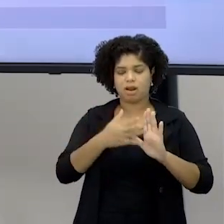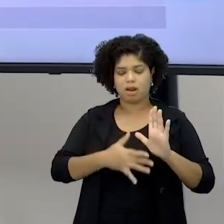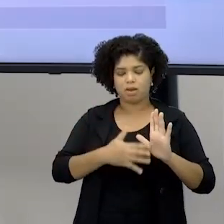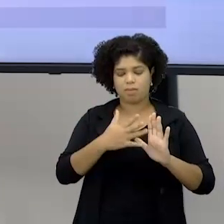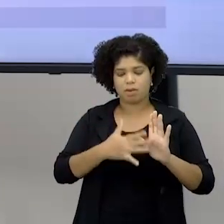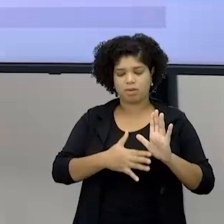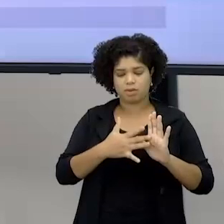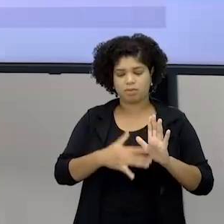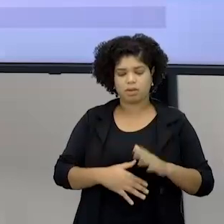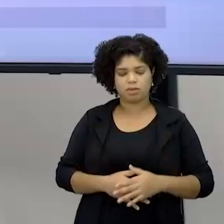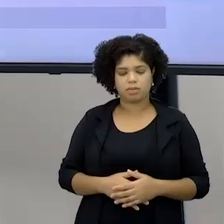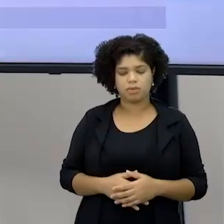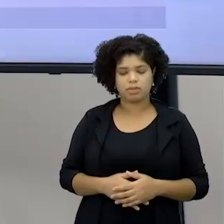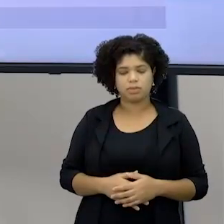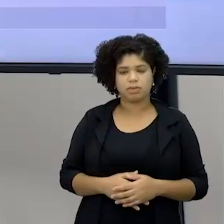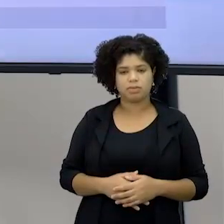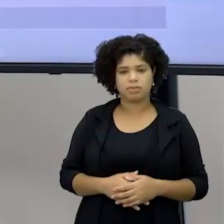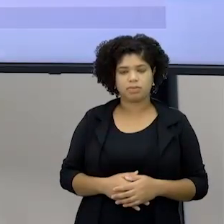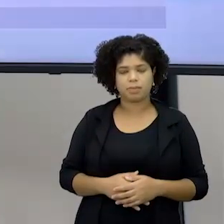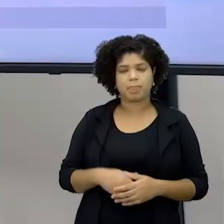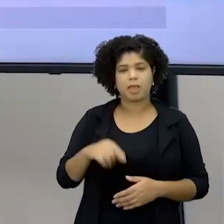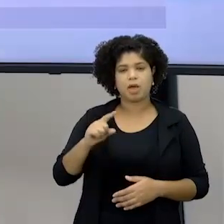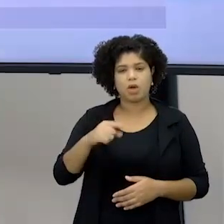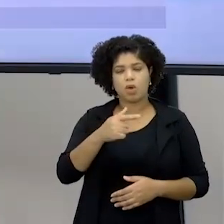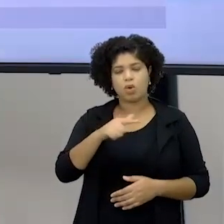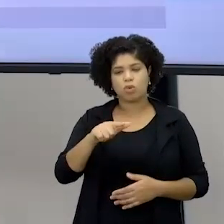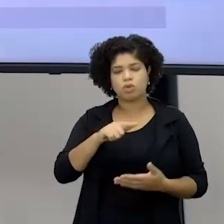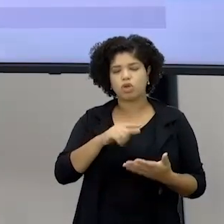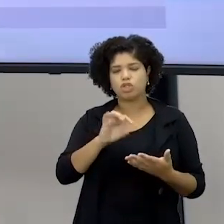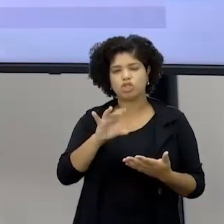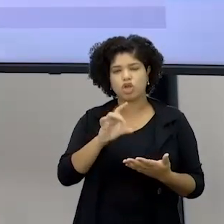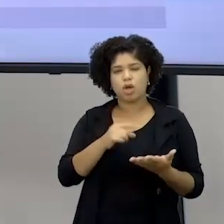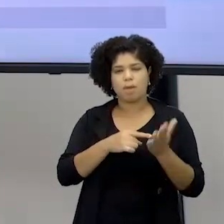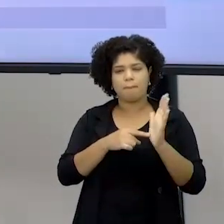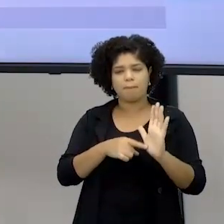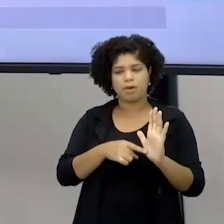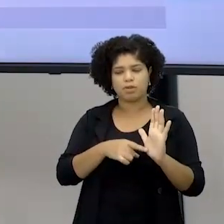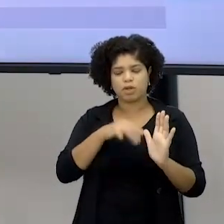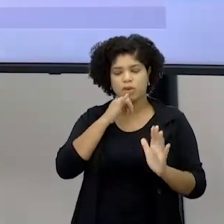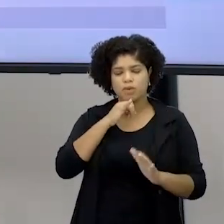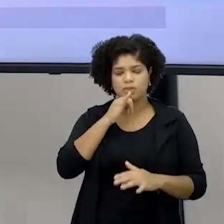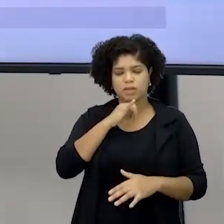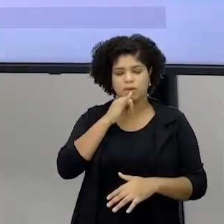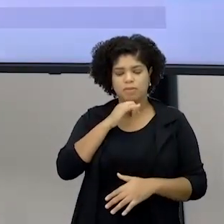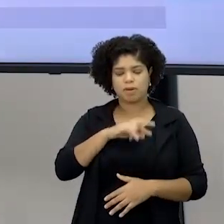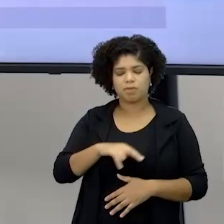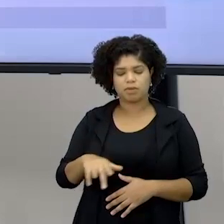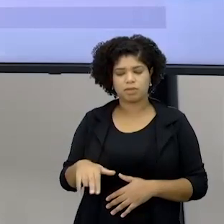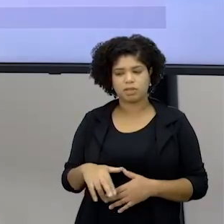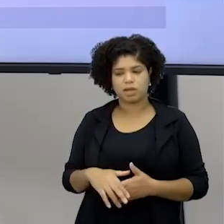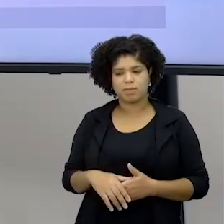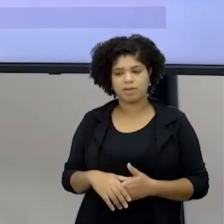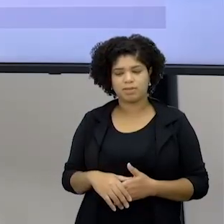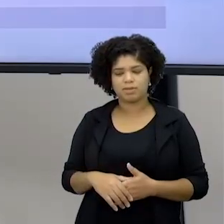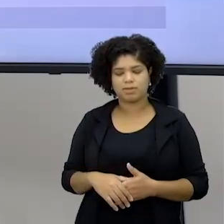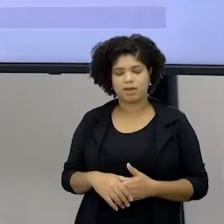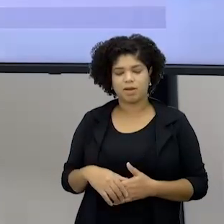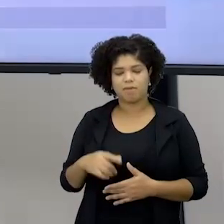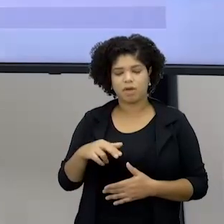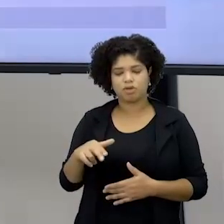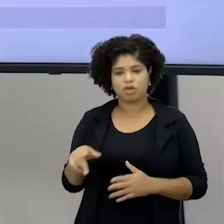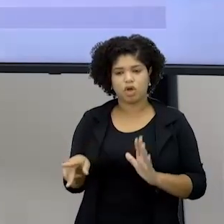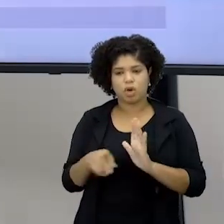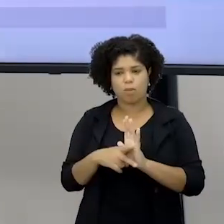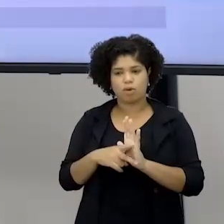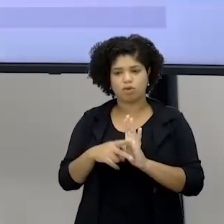ou vocês elaborem de vocês, tá, gente? Eu trouxe só realmente para exemplificar aí essas modalidades. Então, eu